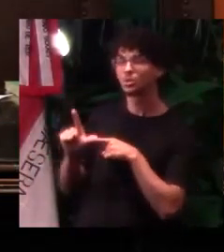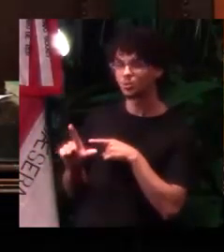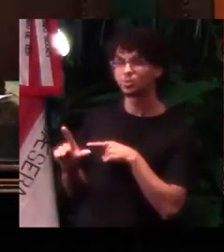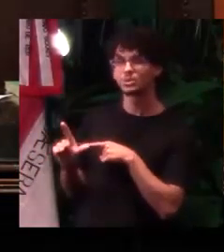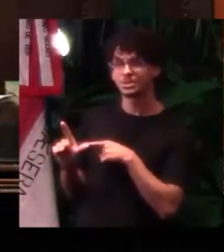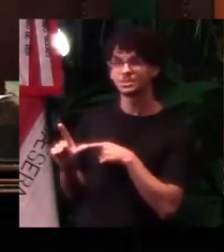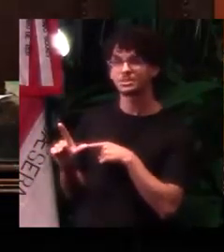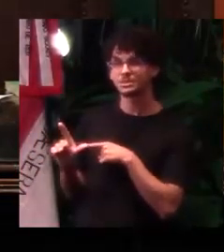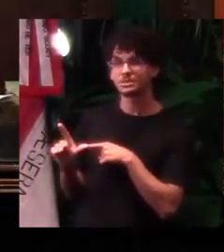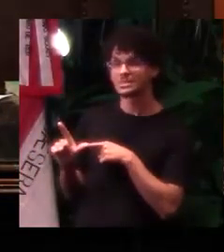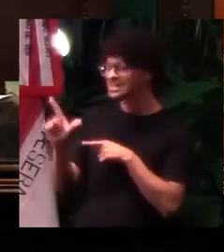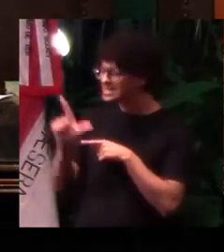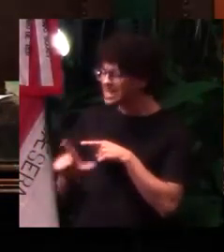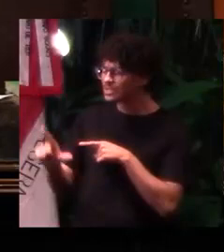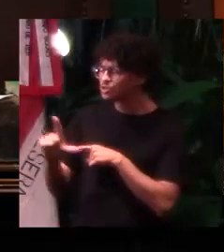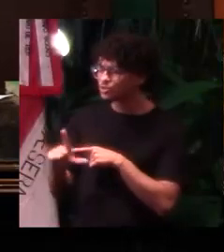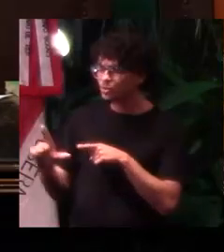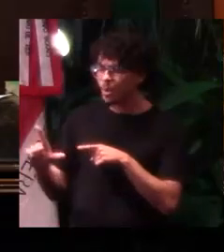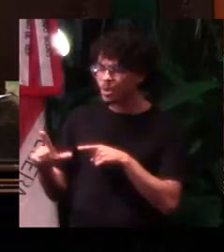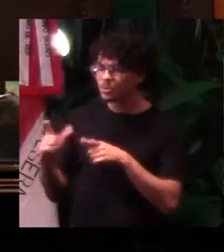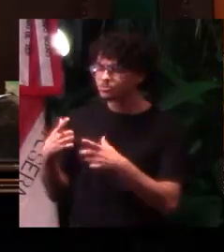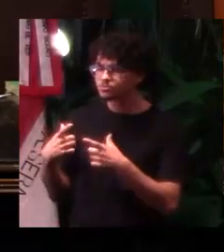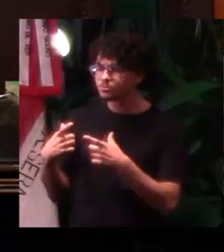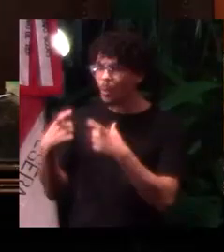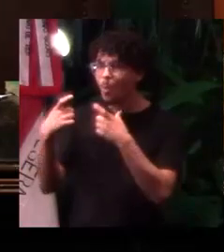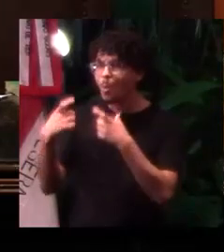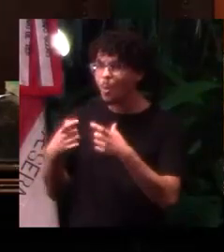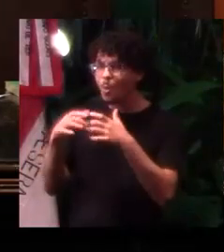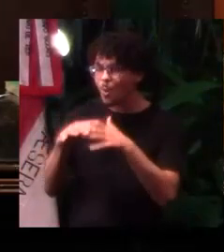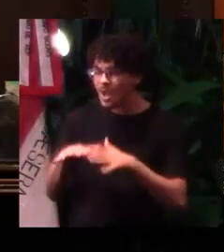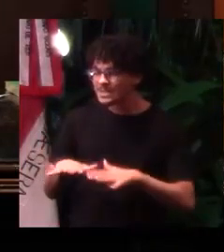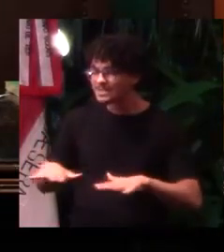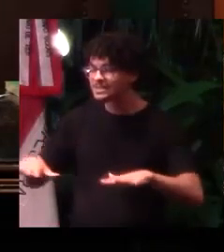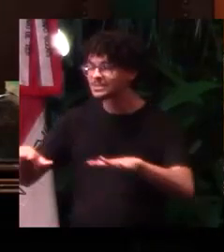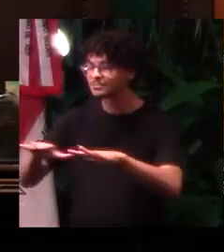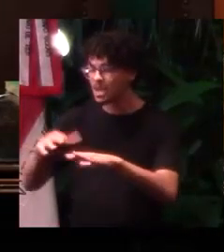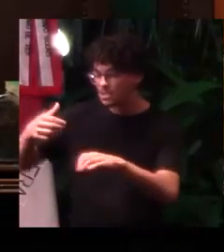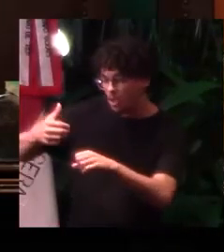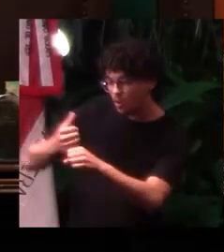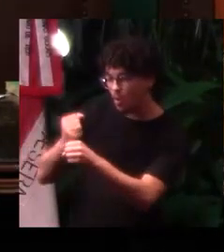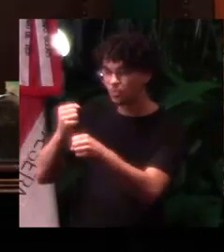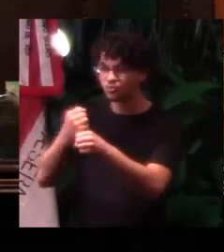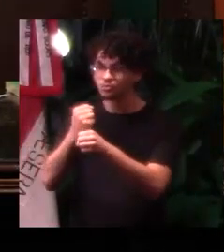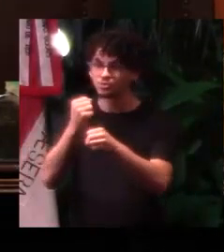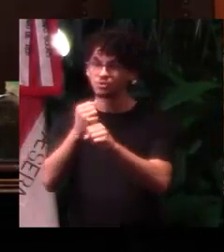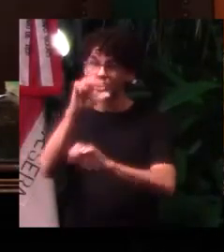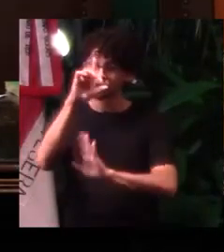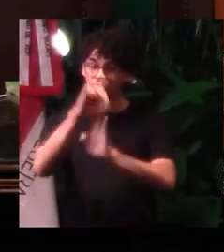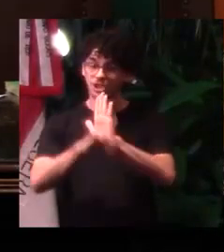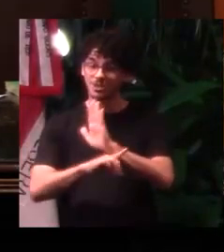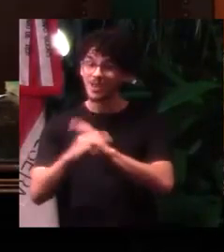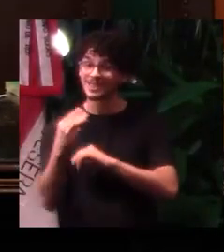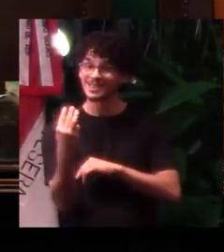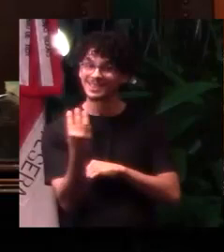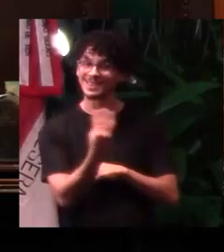da literatura exatamente como um espaço que construa para o direito essa terceira margem.